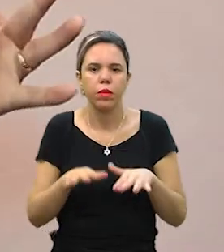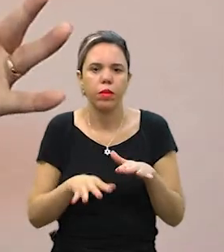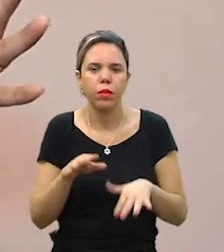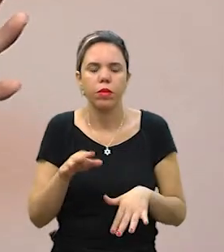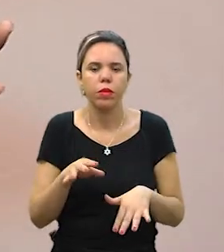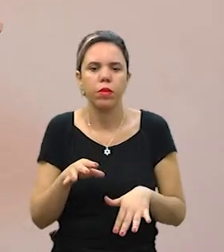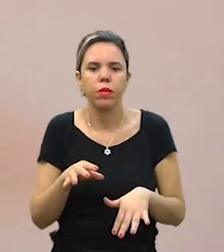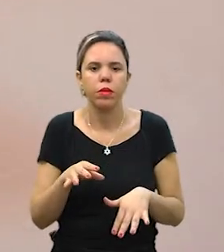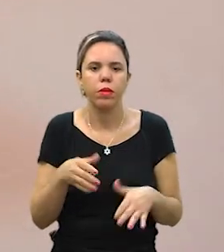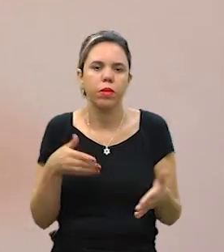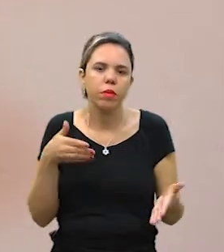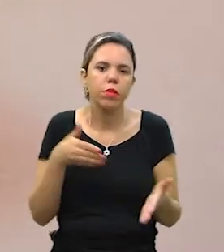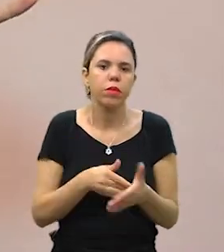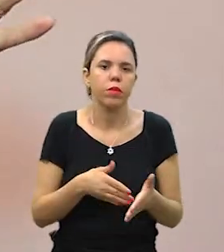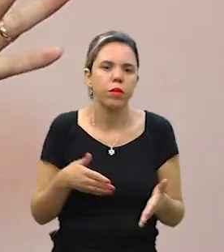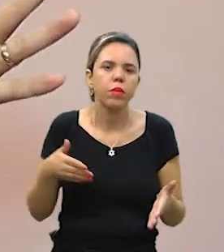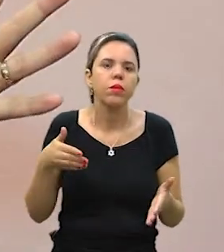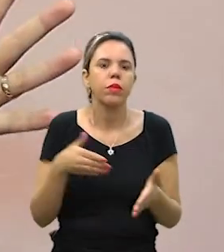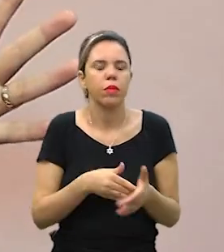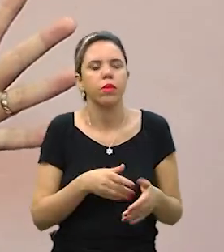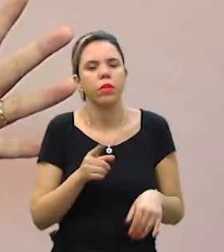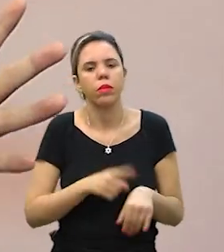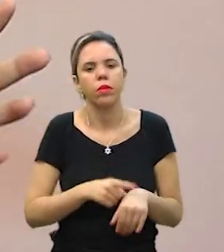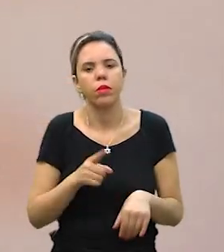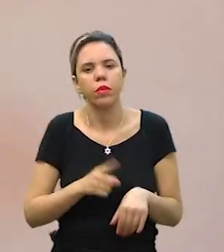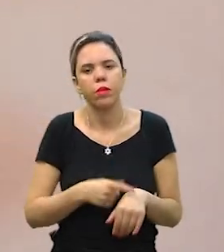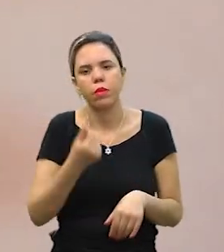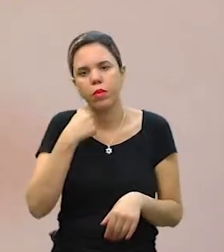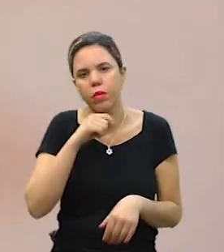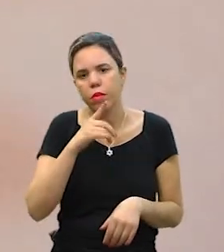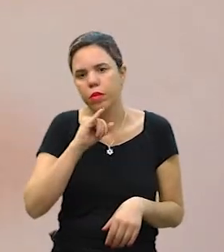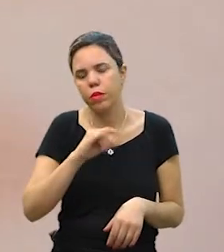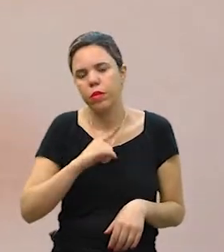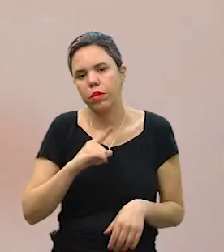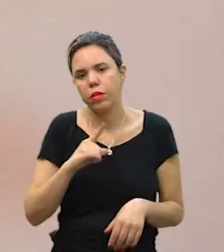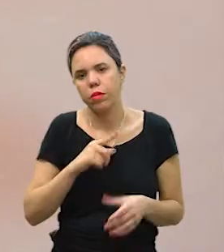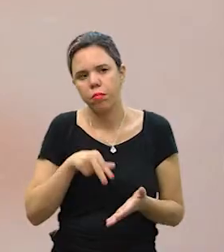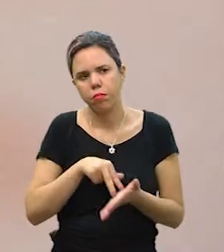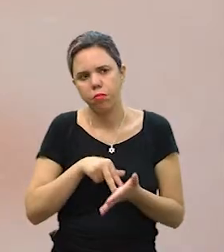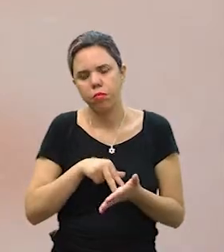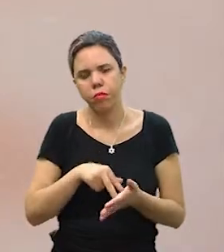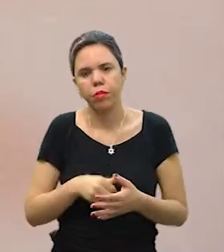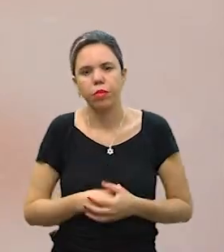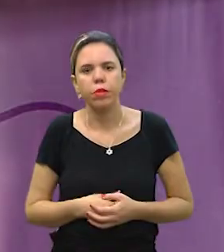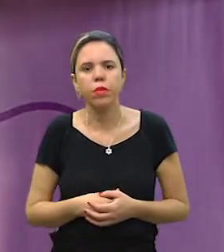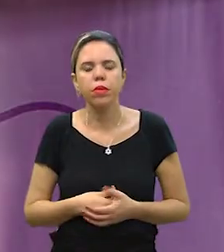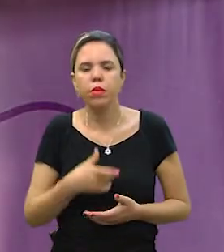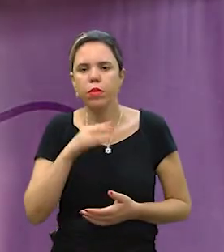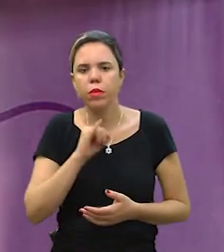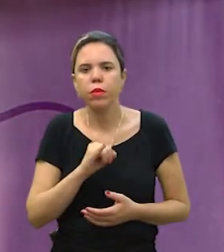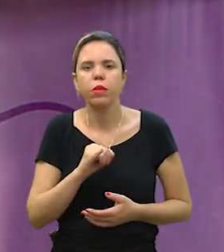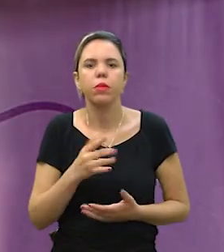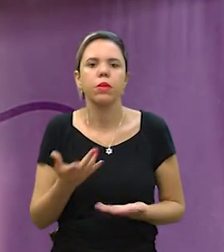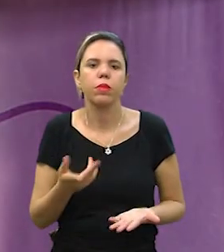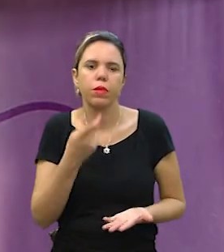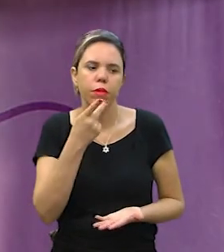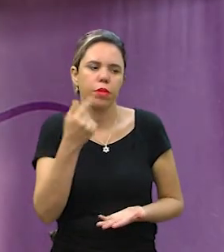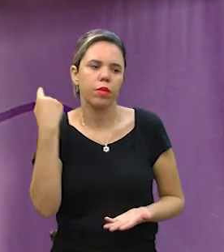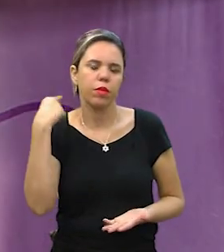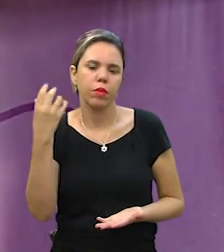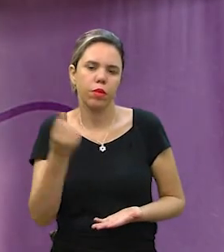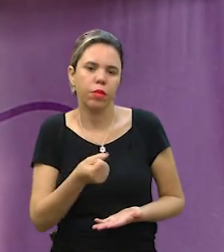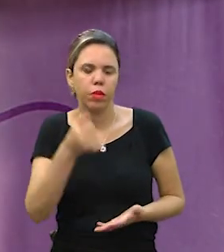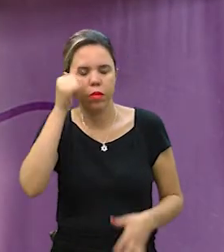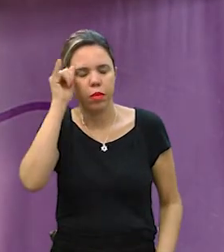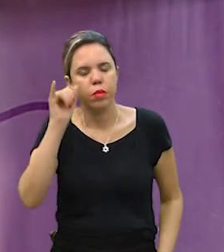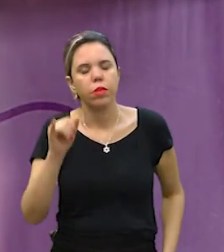algumas vezes aí sendo um empecilho nesse momento. A mãe e o pai têm que ser bem firmes, porque a avó fala, mas eu dava